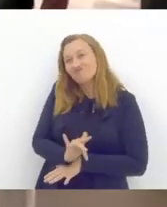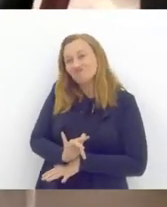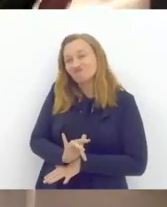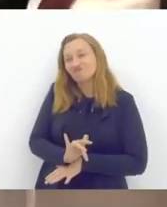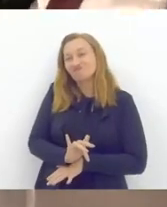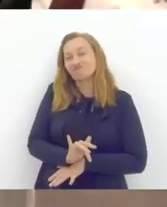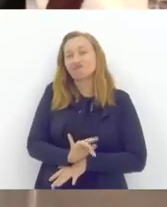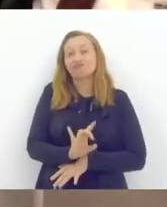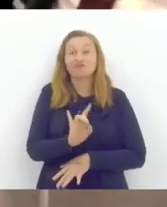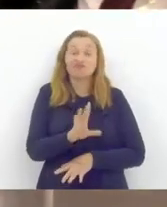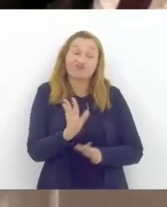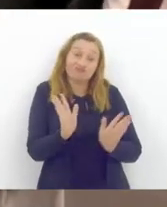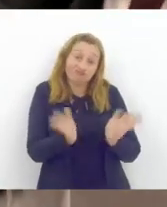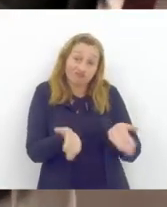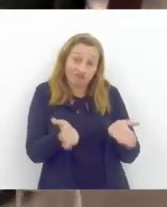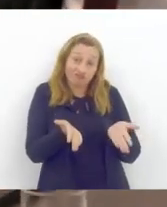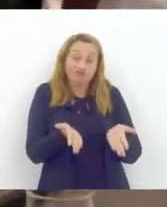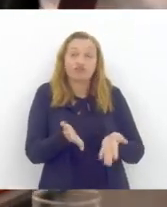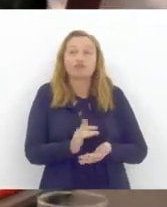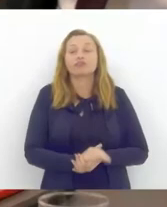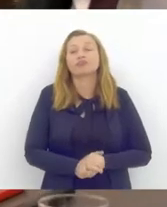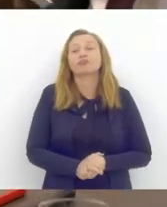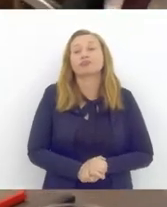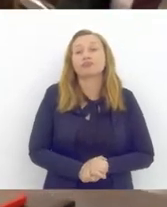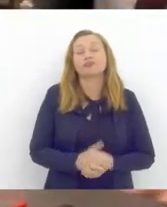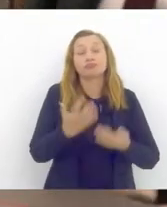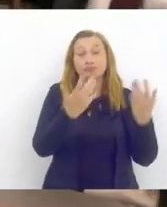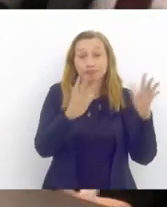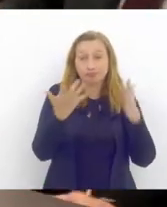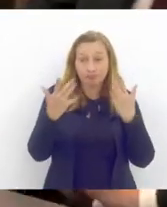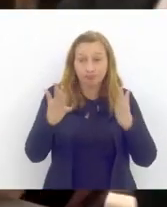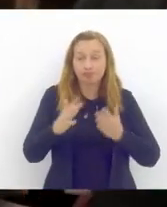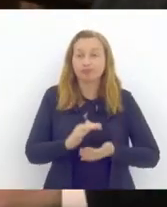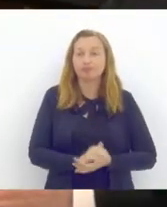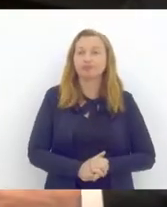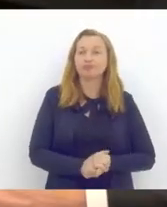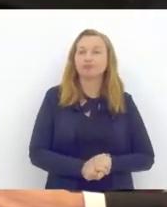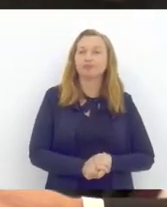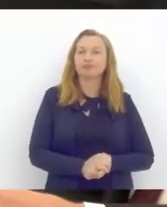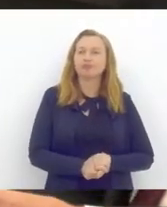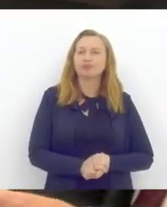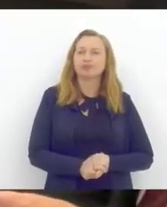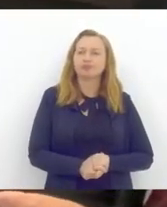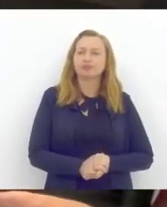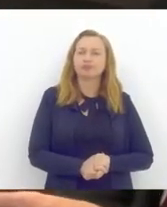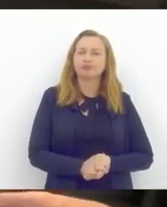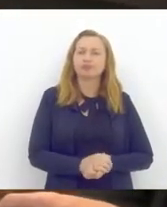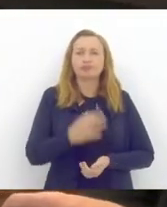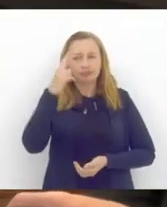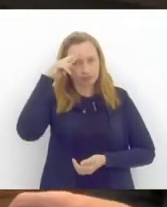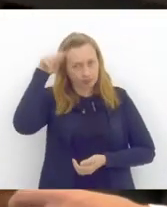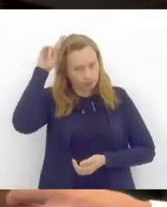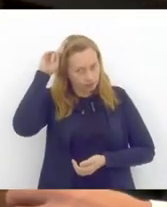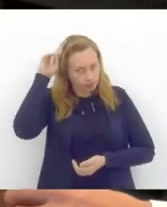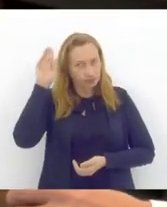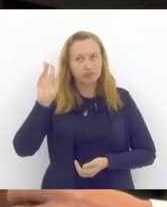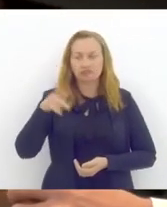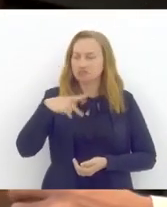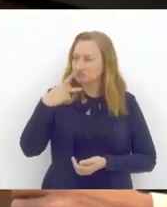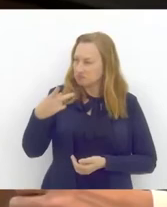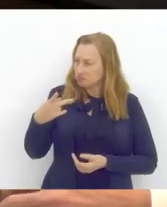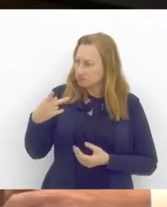gente só está fazendo agora. Parabenizar ao Renan Ferreirinha pela